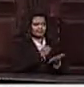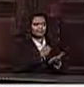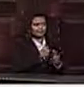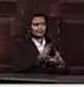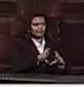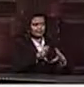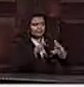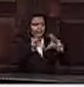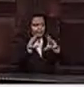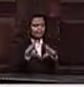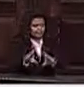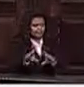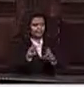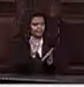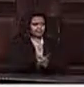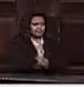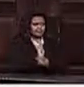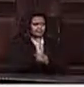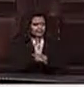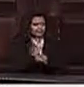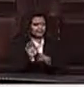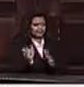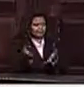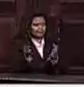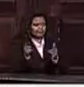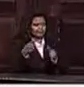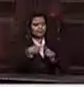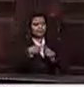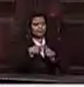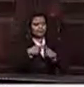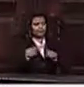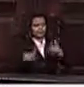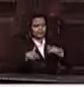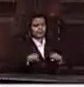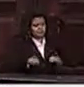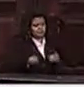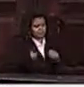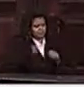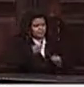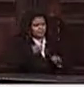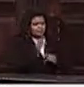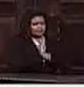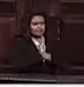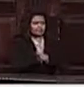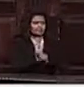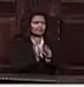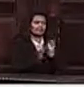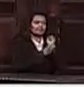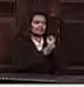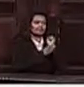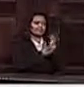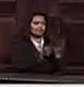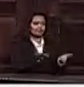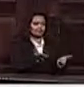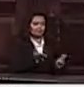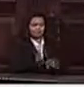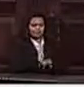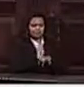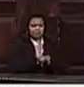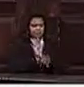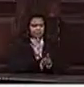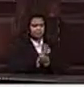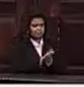2º semestre de 2015. Enquanto isso, os policiais não receberam o RAS que